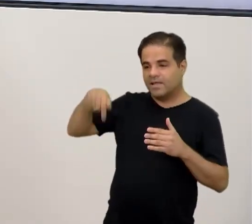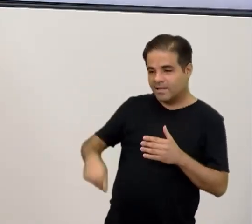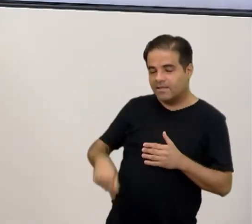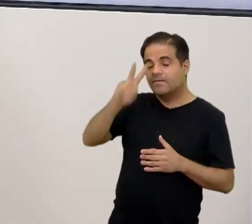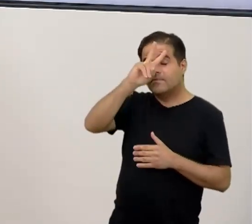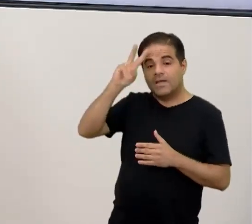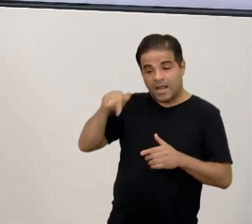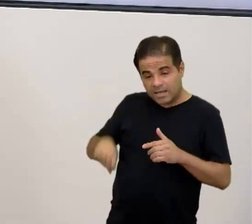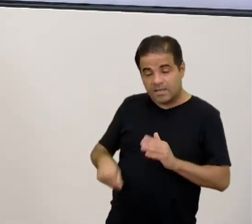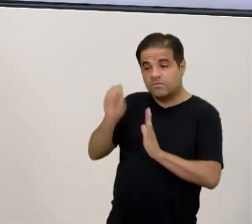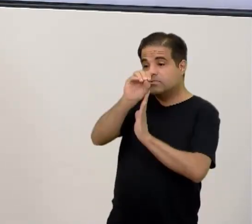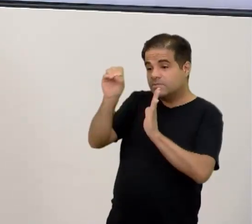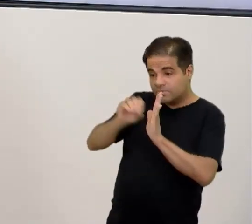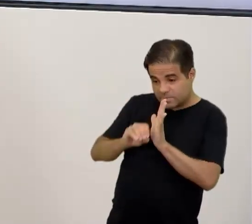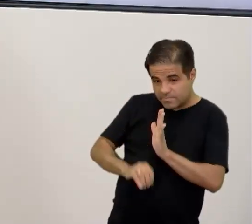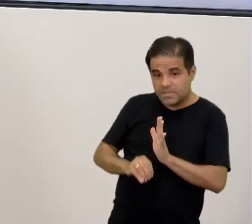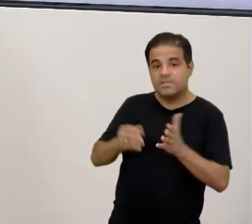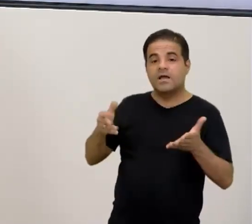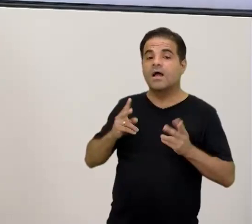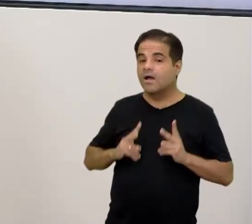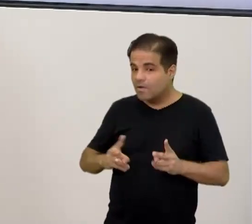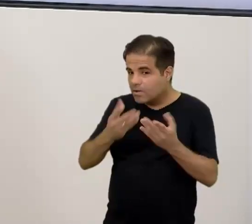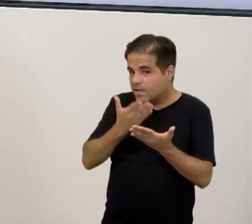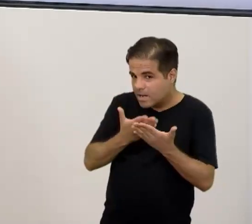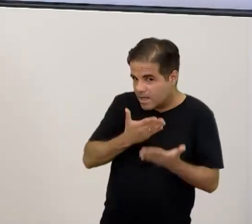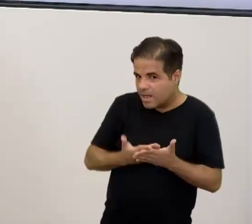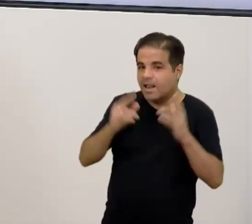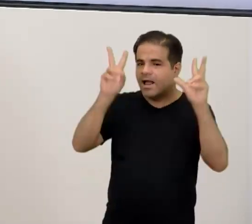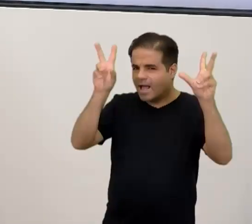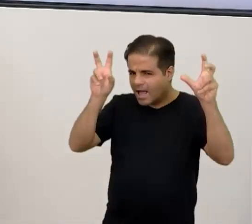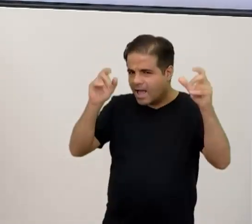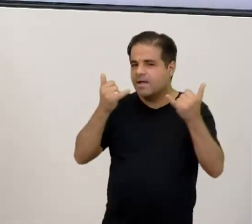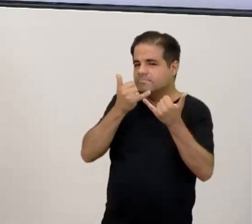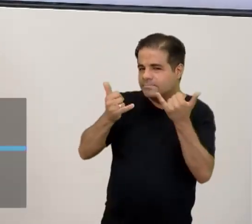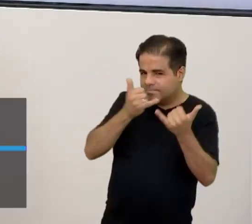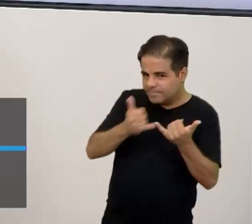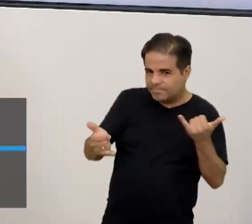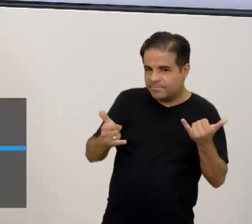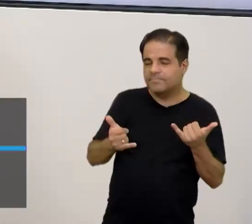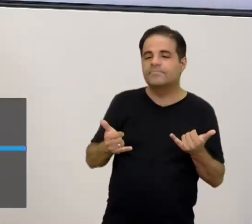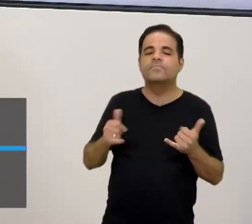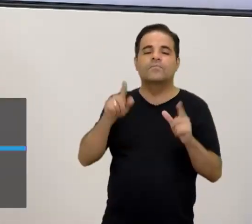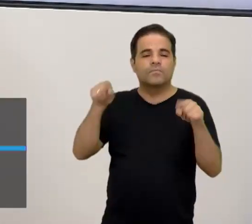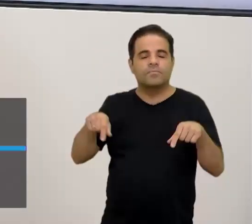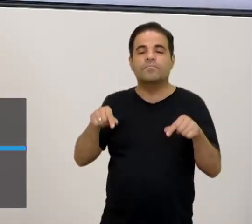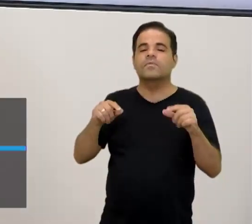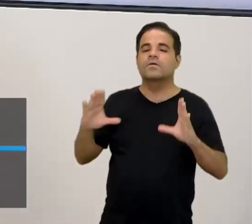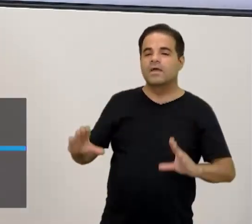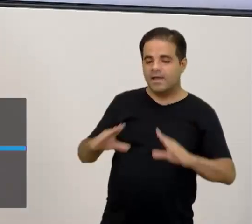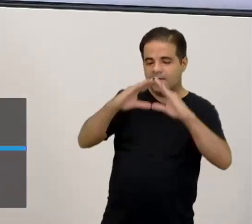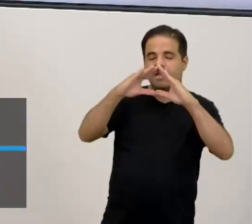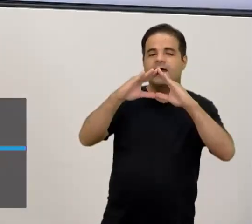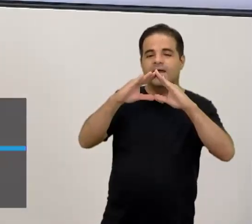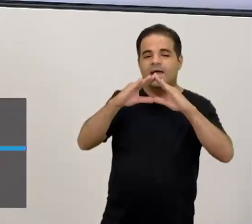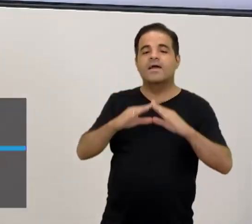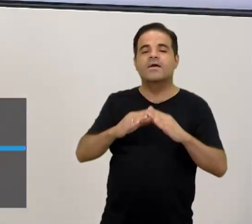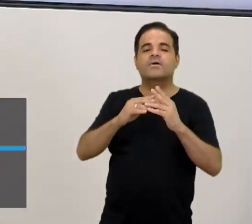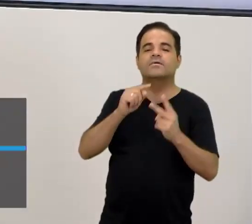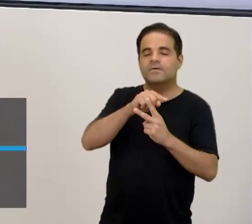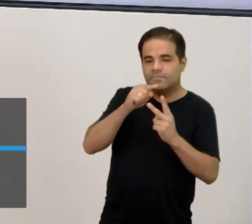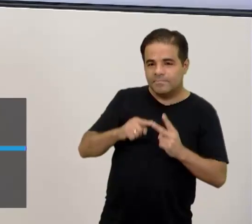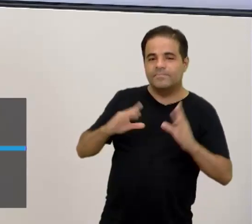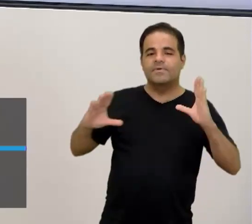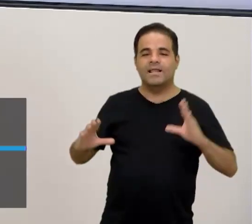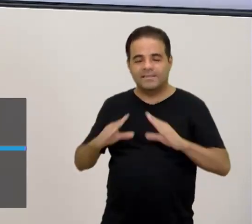de Mídias. E a gente vai dar seguimento àquela aulinha sobre casos de semelhança. Ontem a gente falou sobre os triângulos, quando que dois triângulos